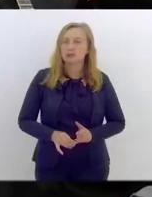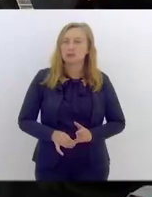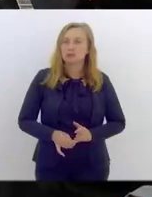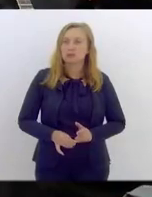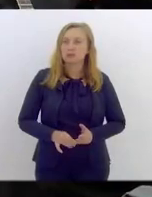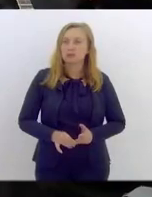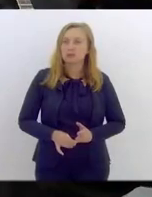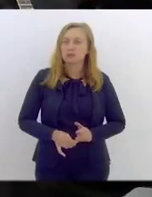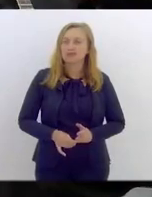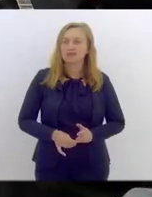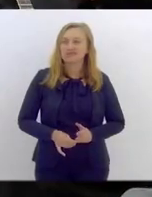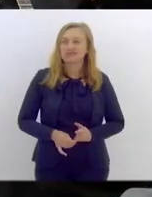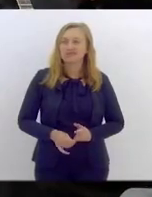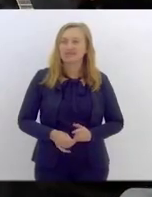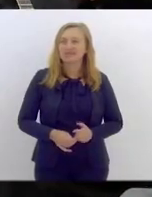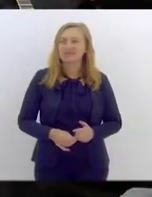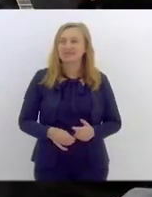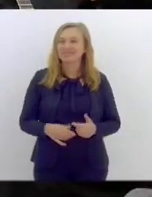inveja.